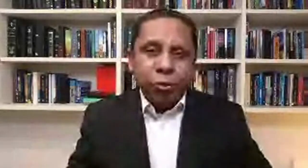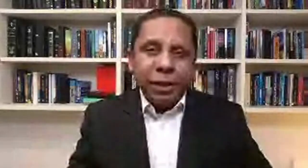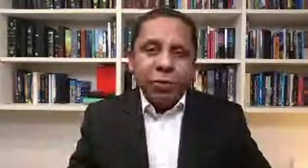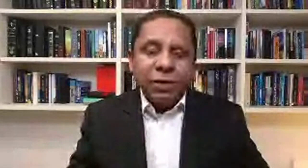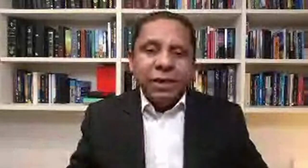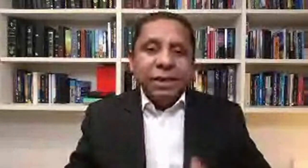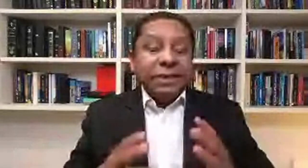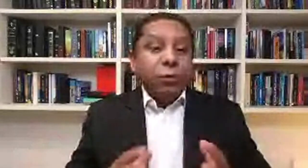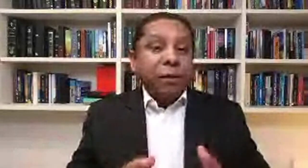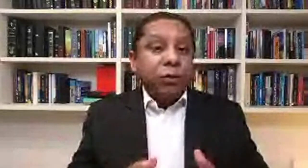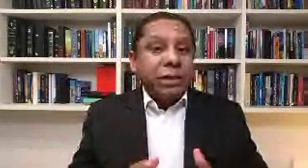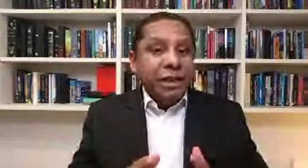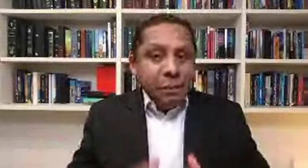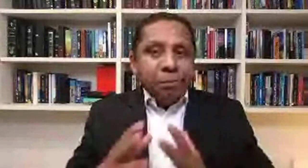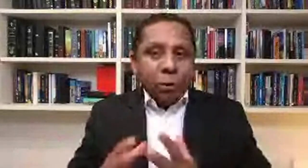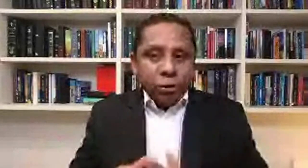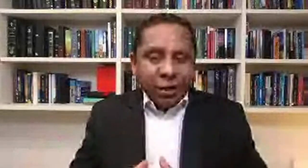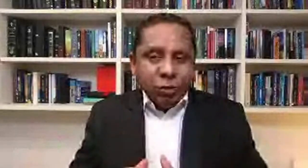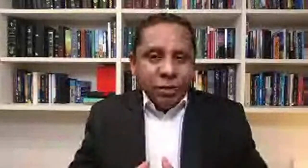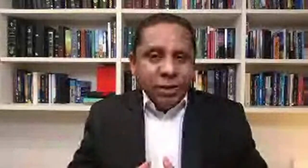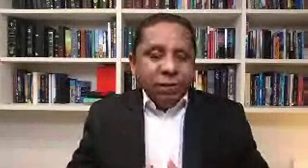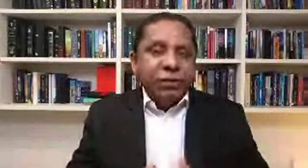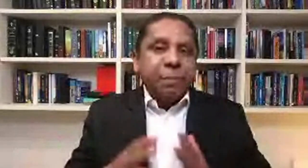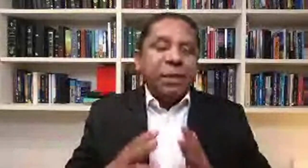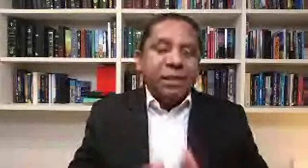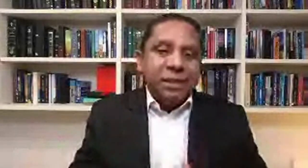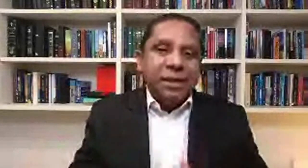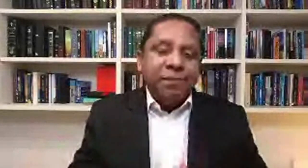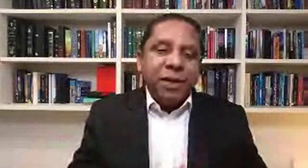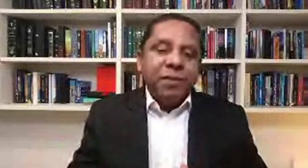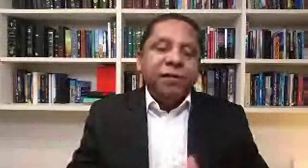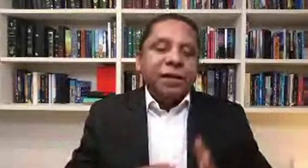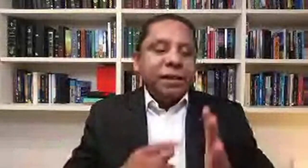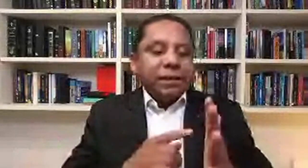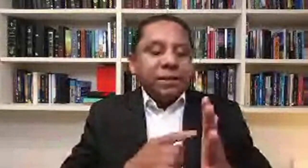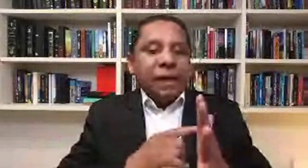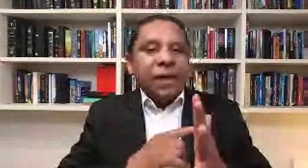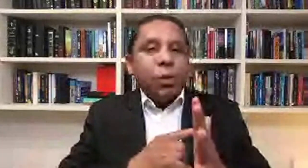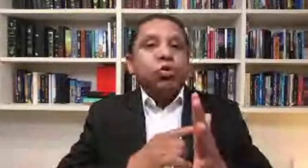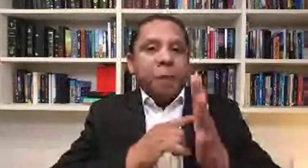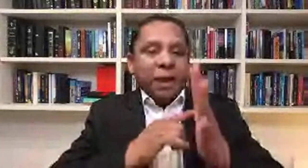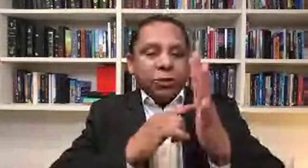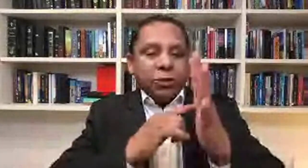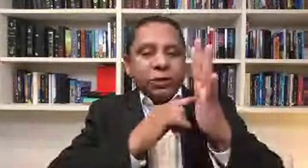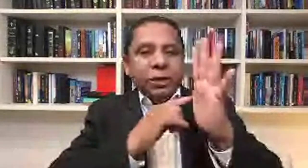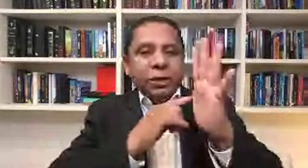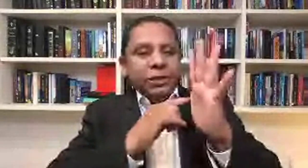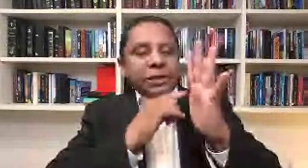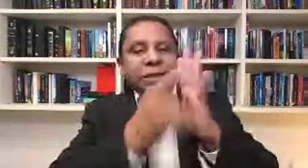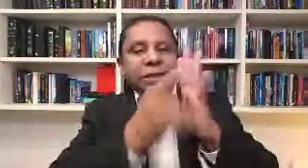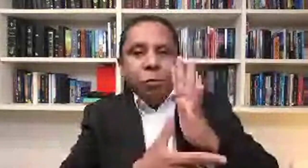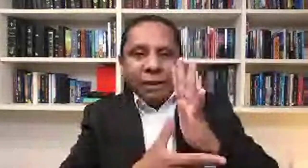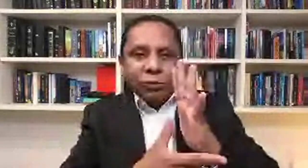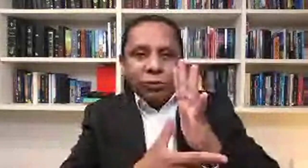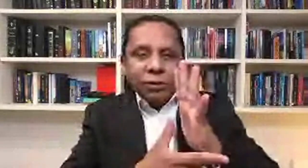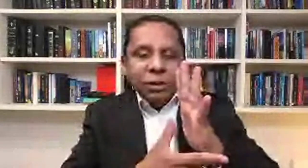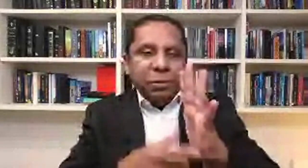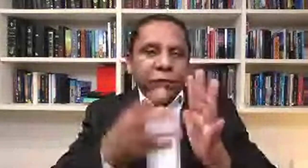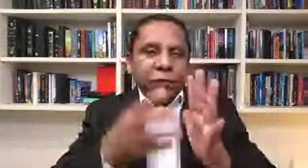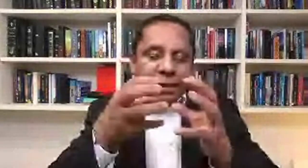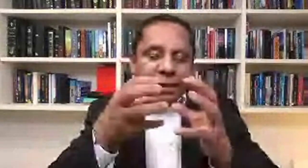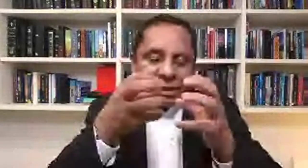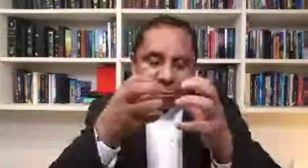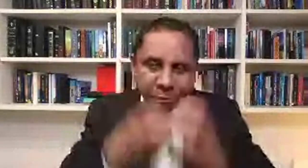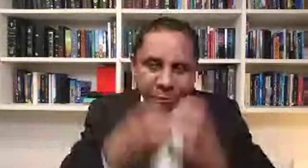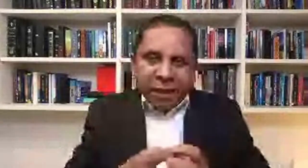ir para o céu. Então, para você ir para o céu, você precisa dar alguns passos. Eu vou te dar 5 passos